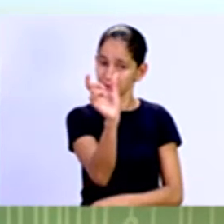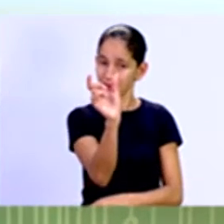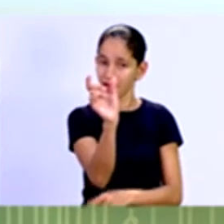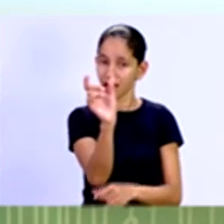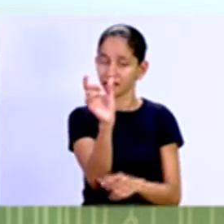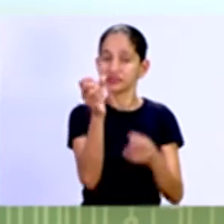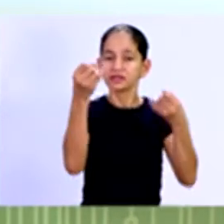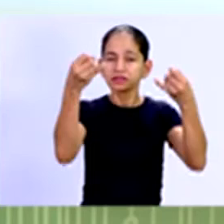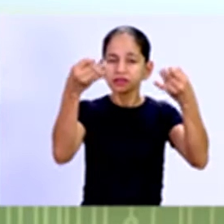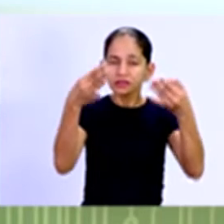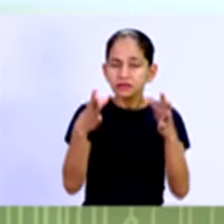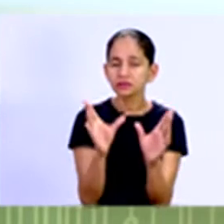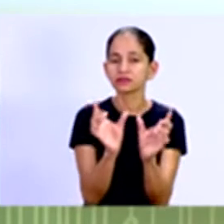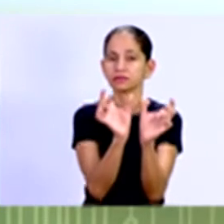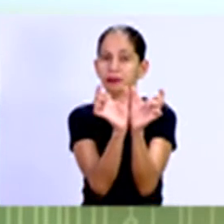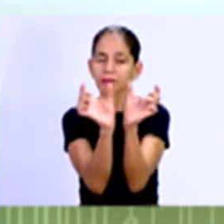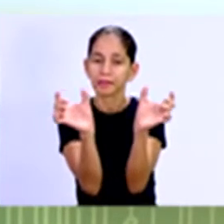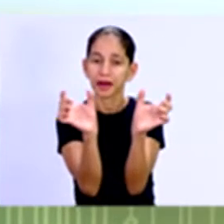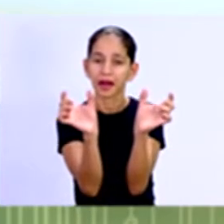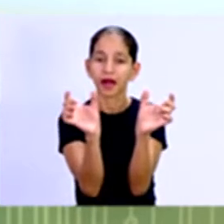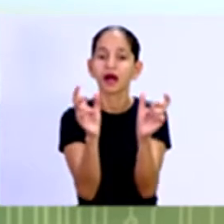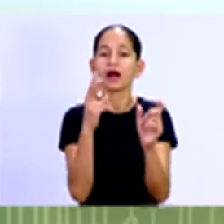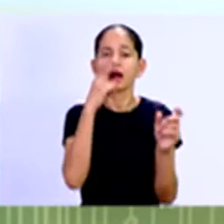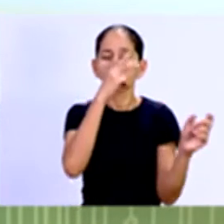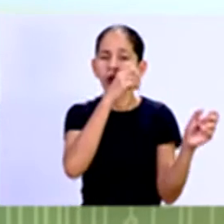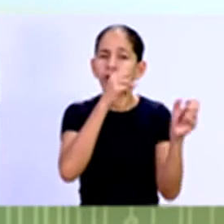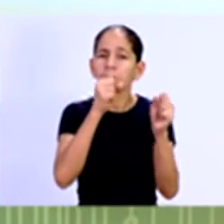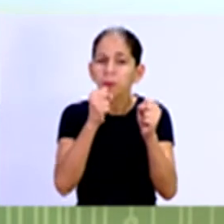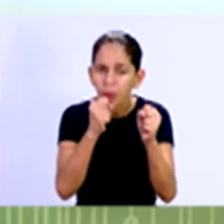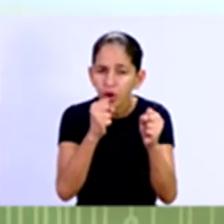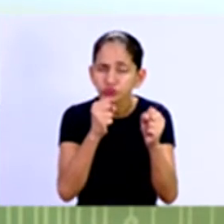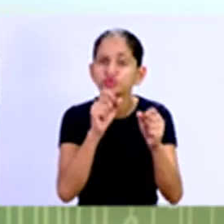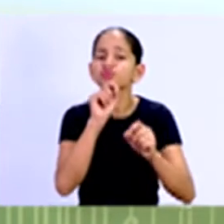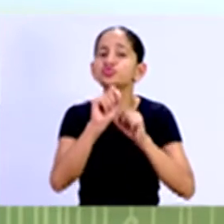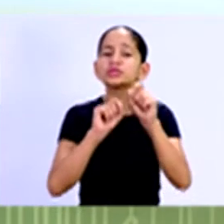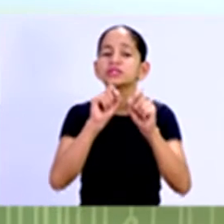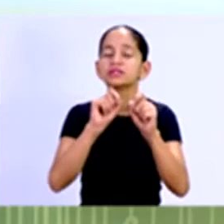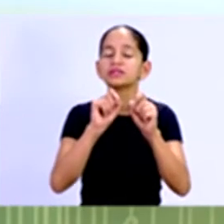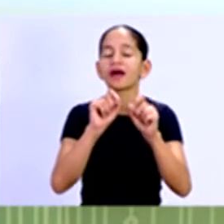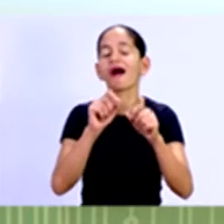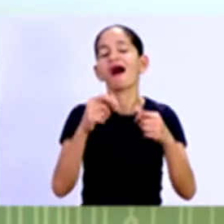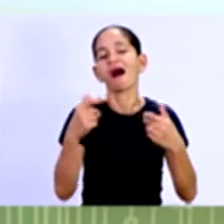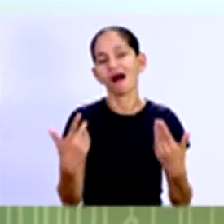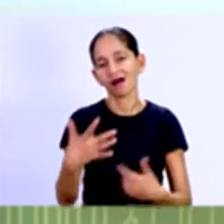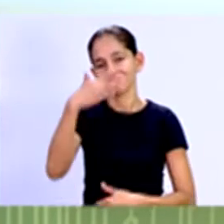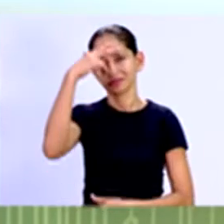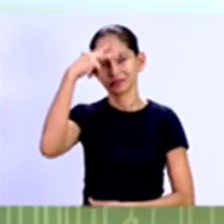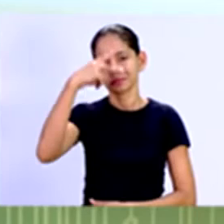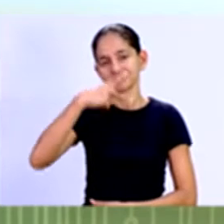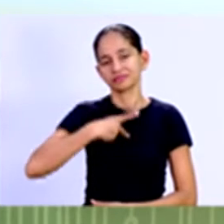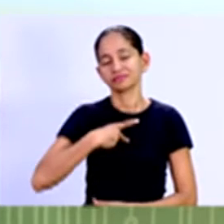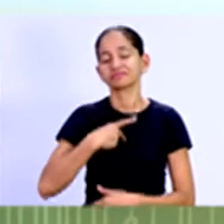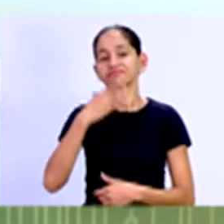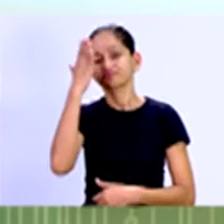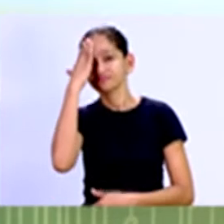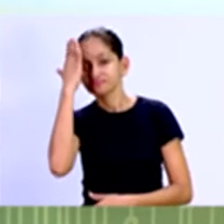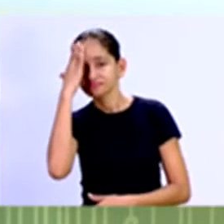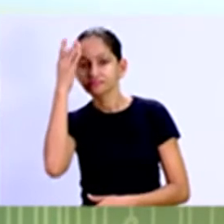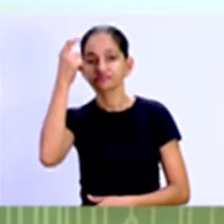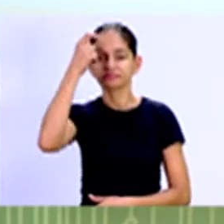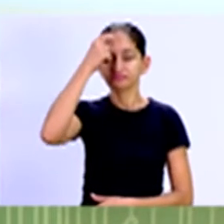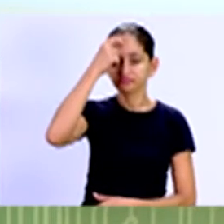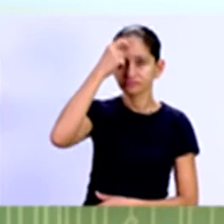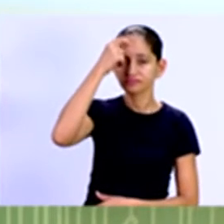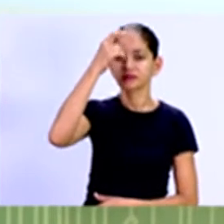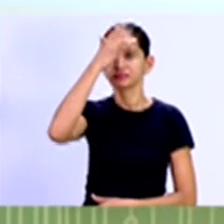do latim a ideia de poder, de força. Então, quem é esse sujeito moral virtuoso? É